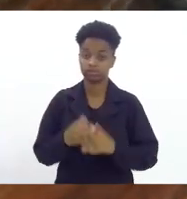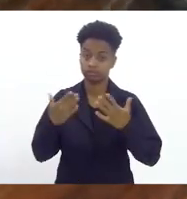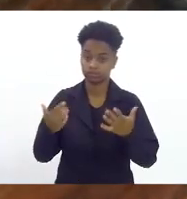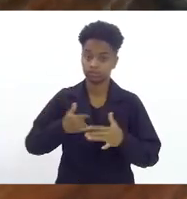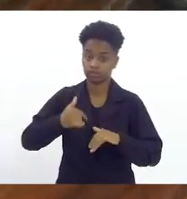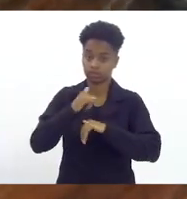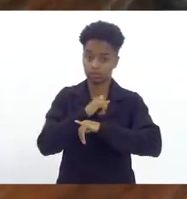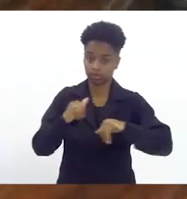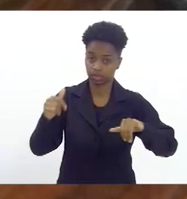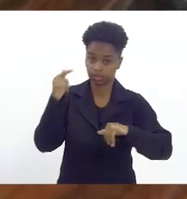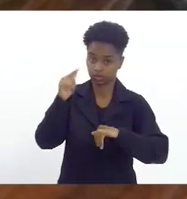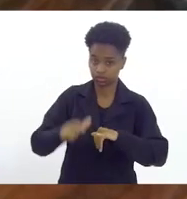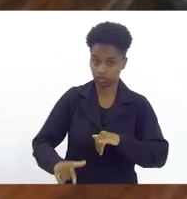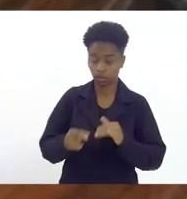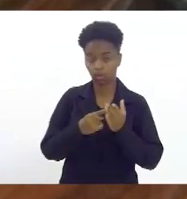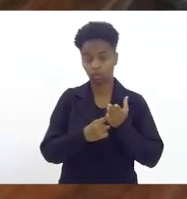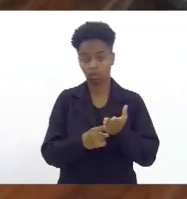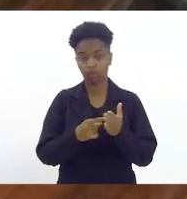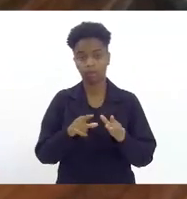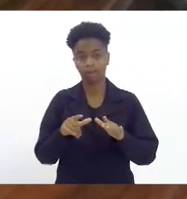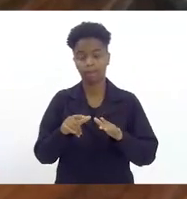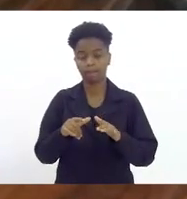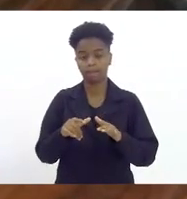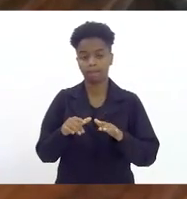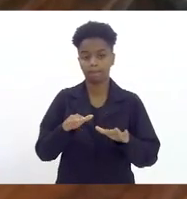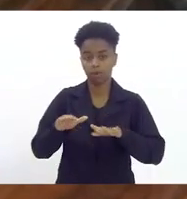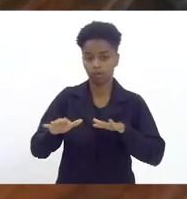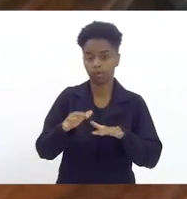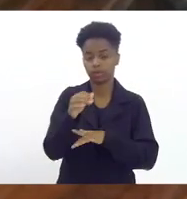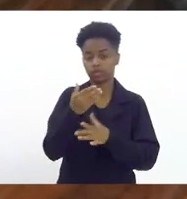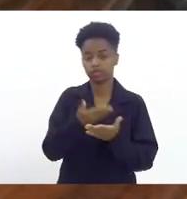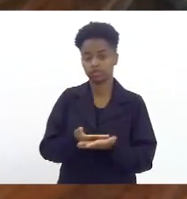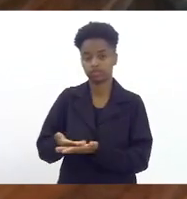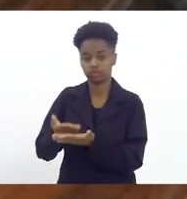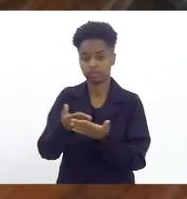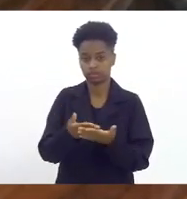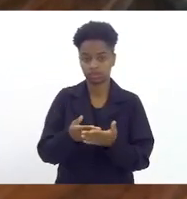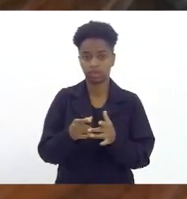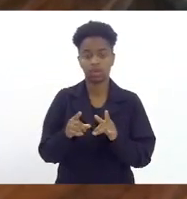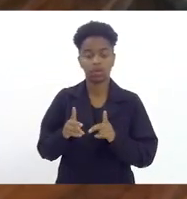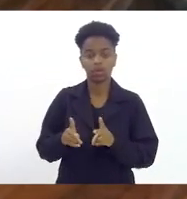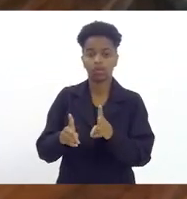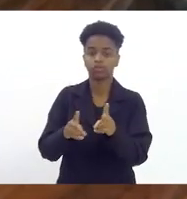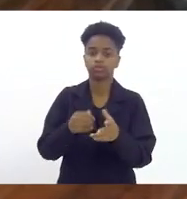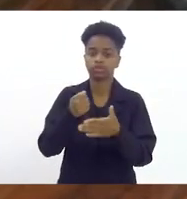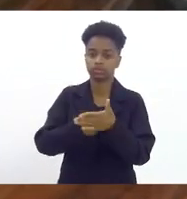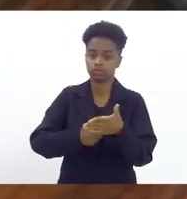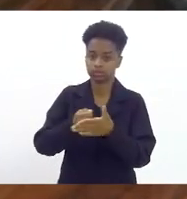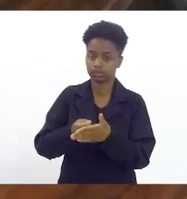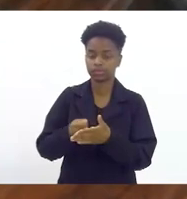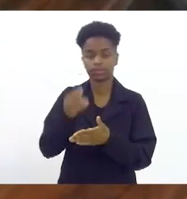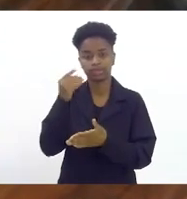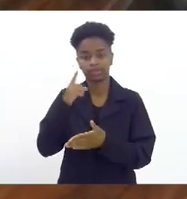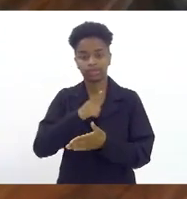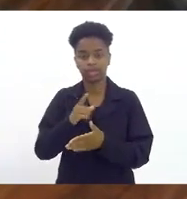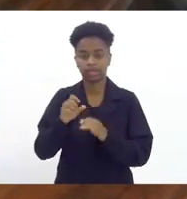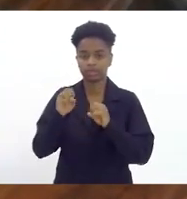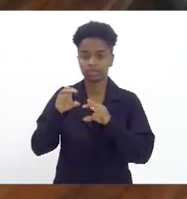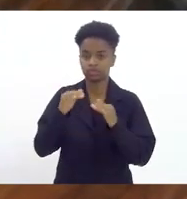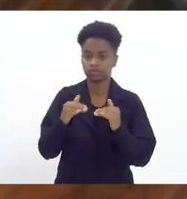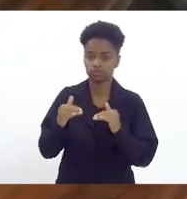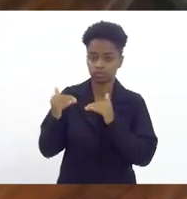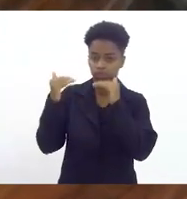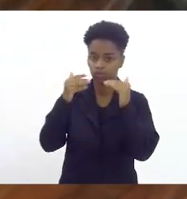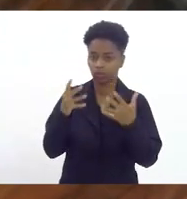reafirmo aqui o compromisso dos movimentos estudantes nasce em seguida numa luta com ensino superior de qualidade e